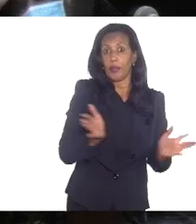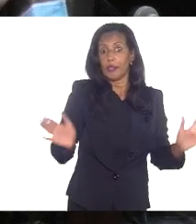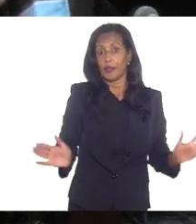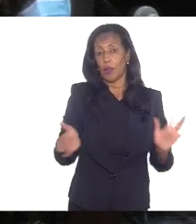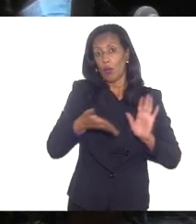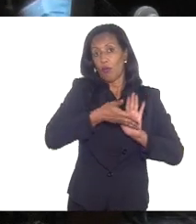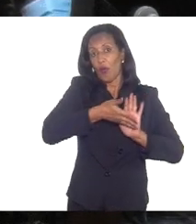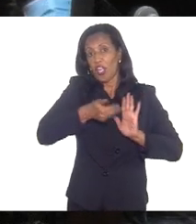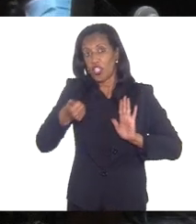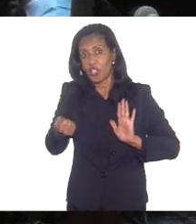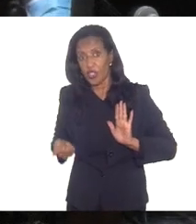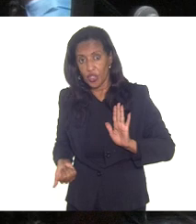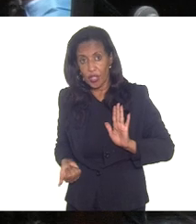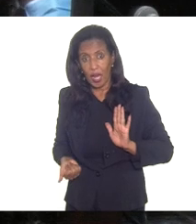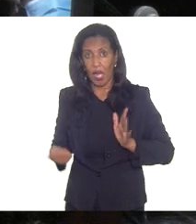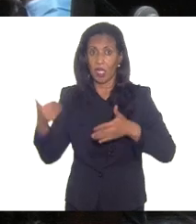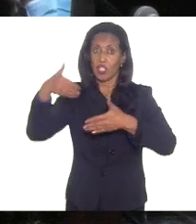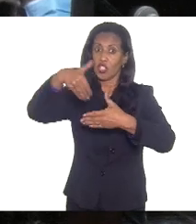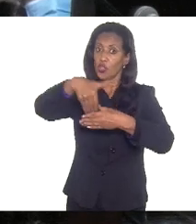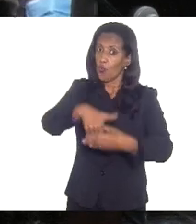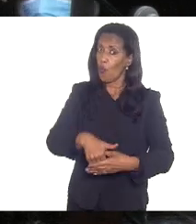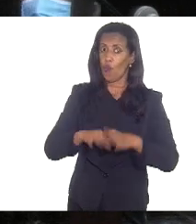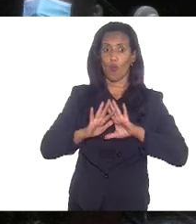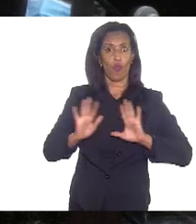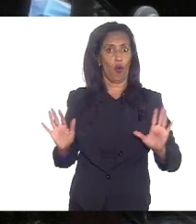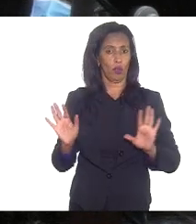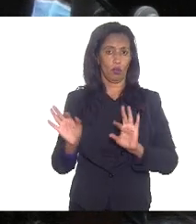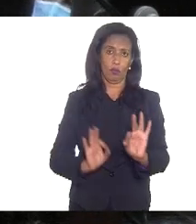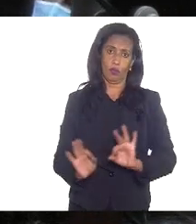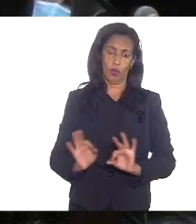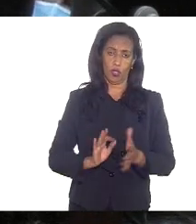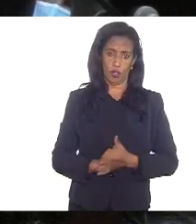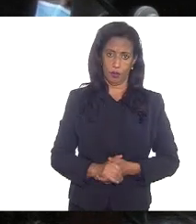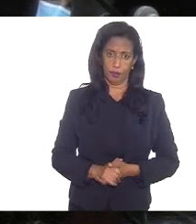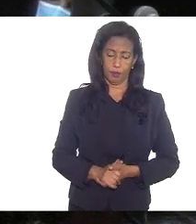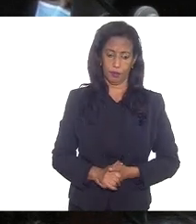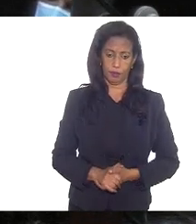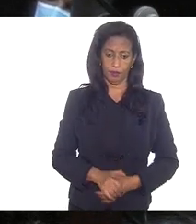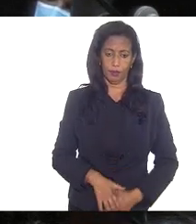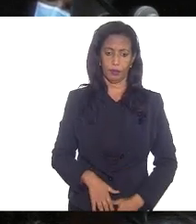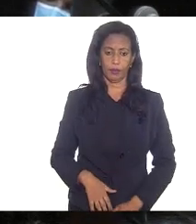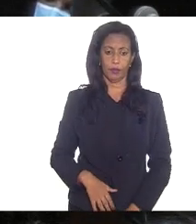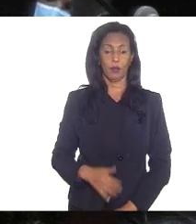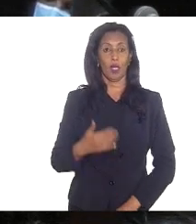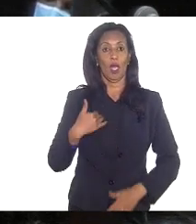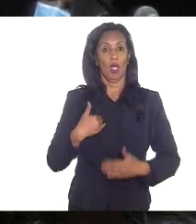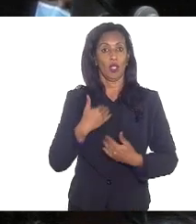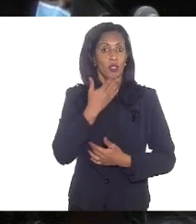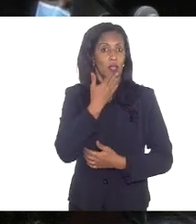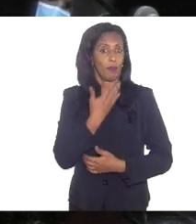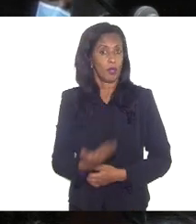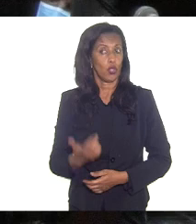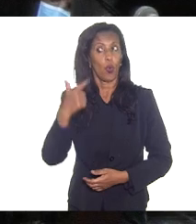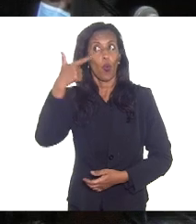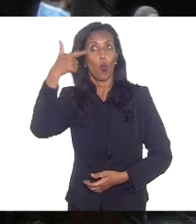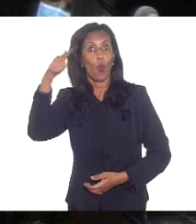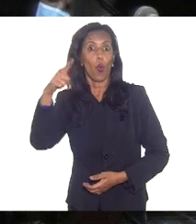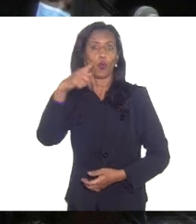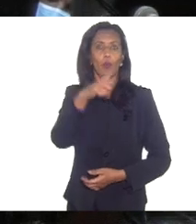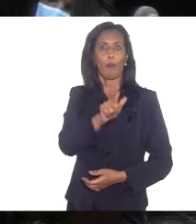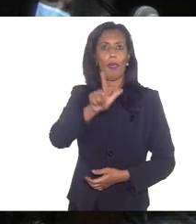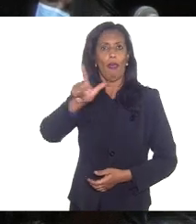mensagem e a gente não volta com o projeto. Não, presidente. Ele está propondo um outro PL para tratar